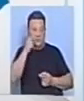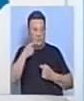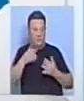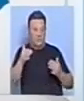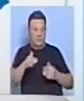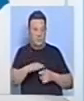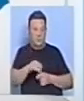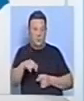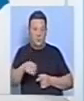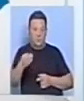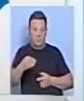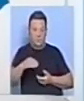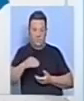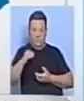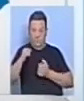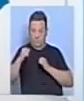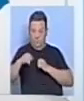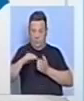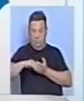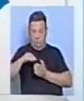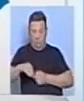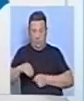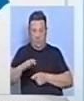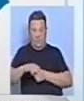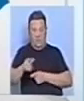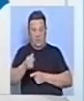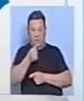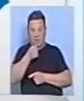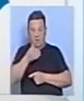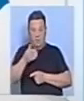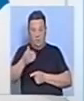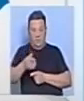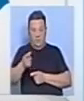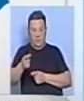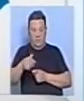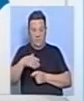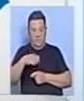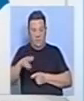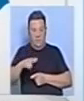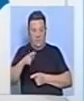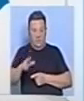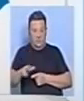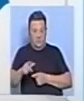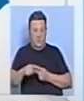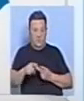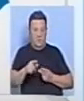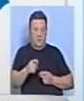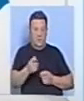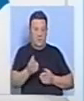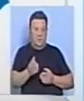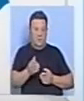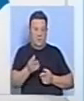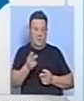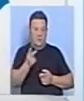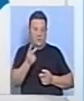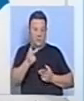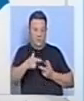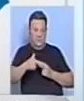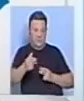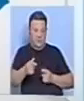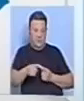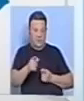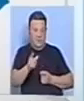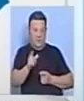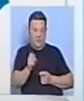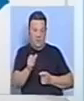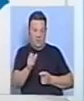É que hoje foi assinado um protocolo entre a Autoridade Marítima Nacional, duas câmaras, de